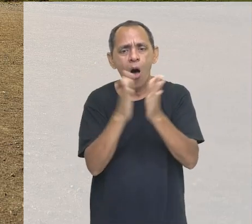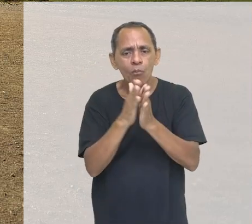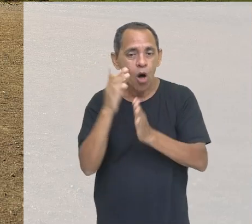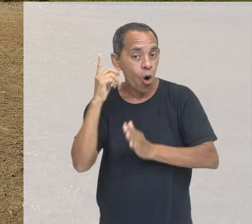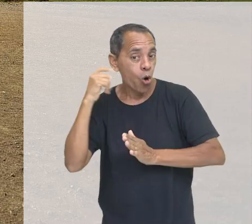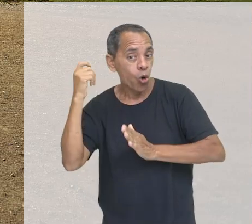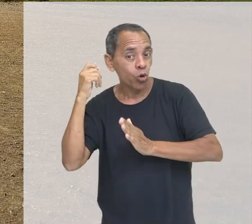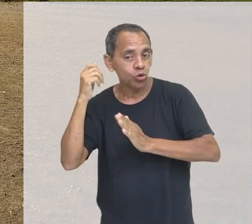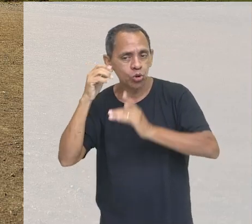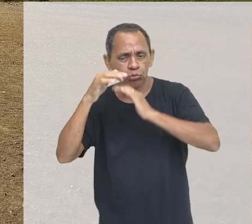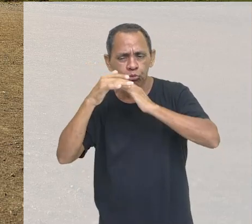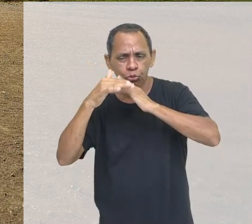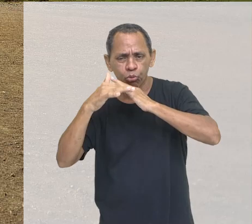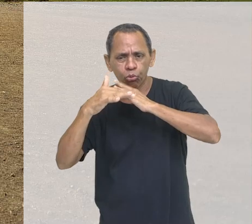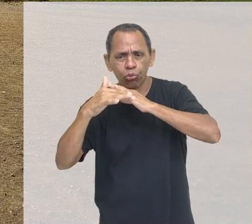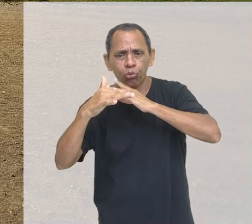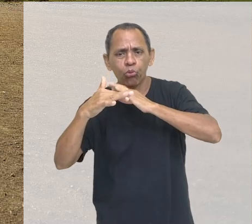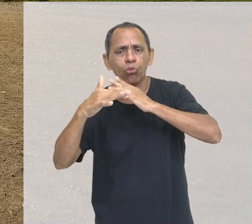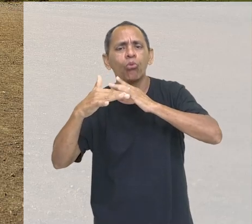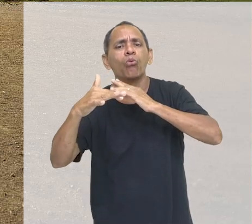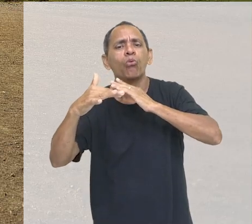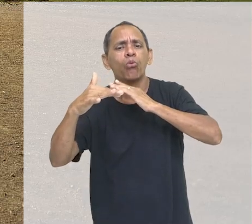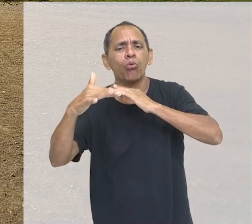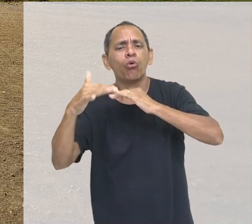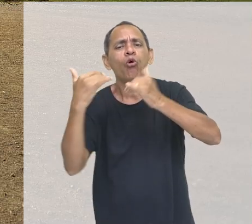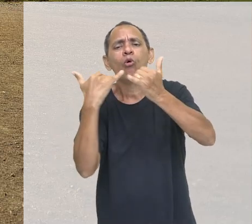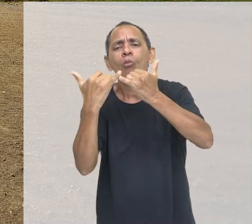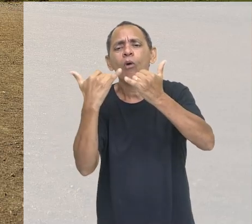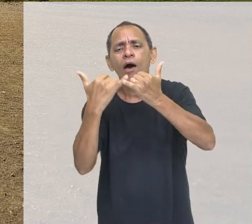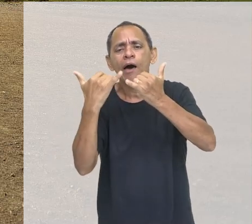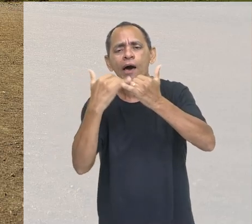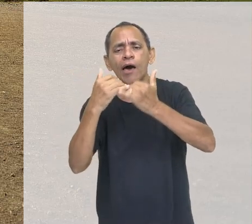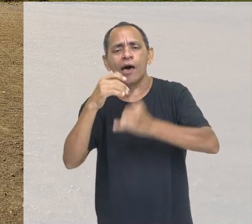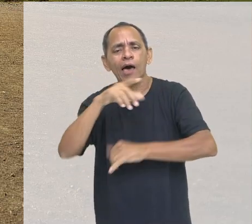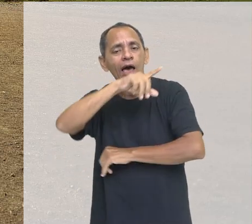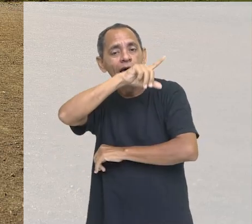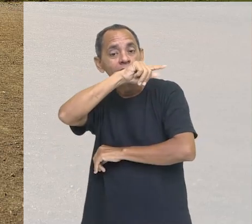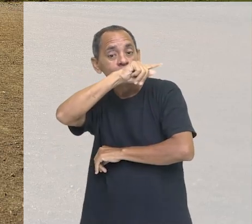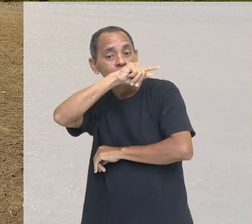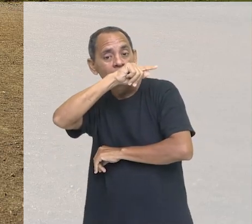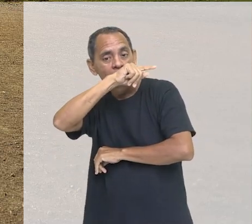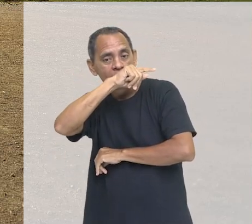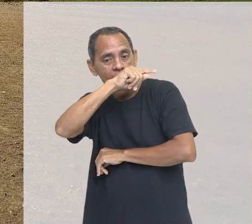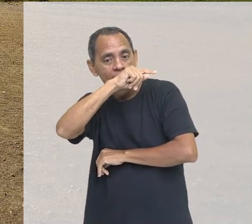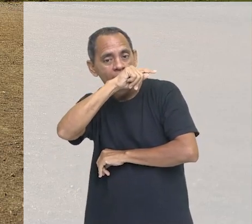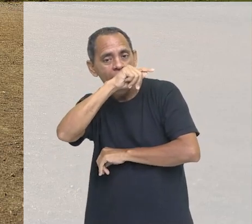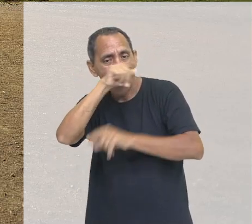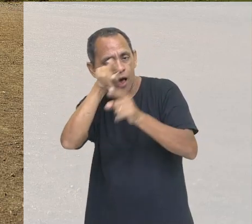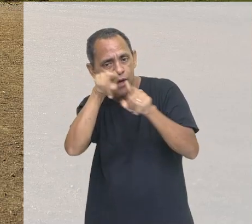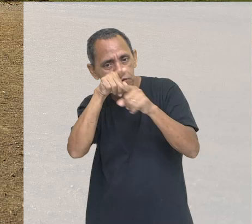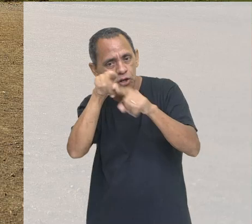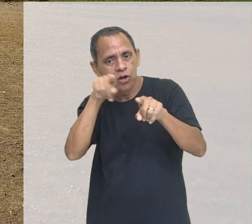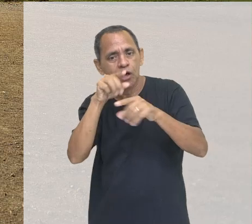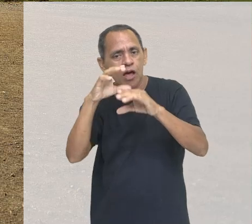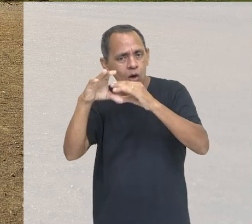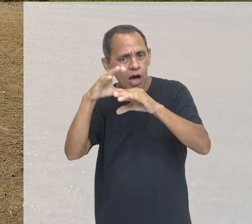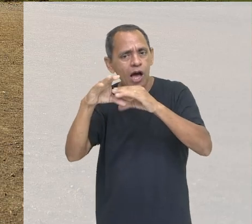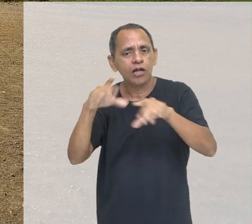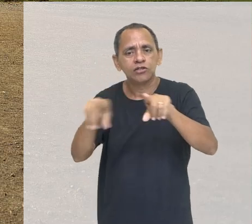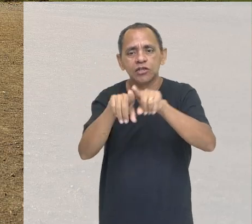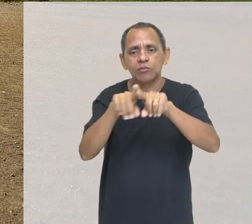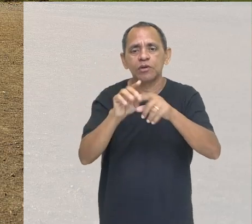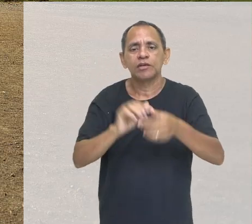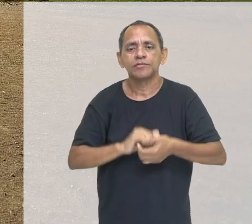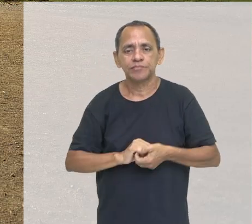reverbera e imita, né, muito próximo ao canto de um pássaro da região. Então você